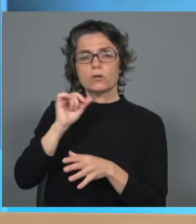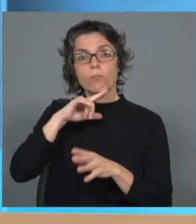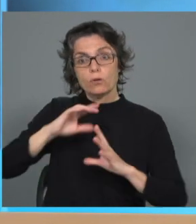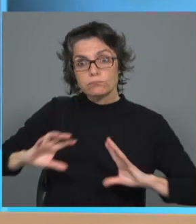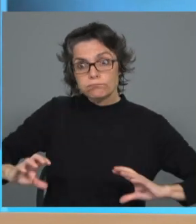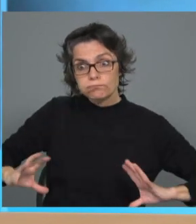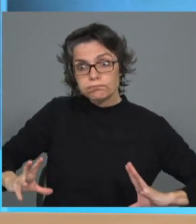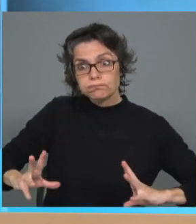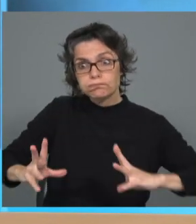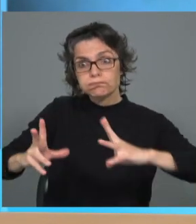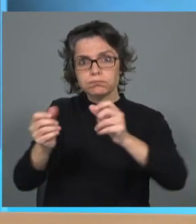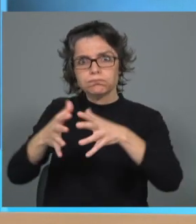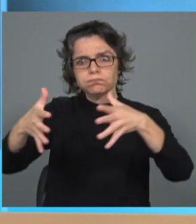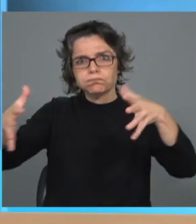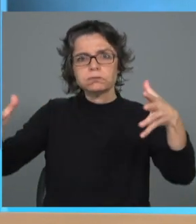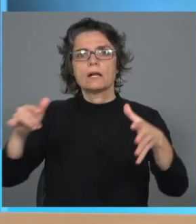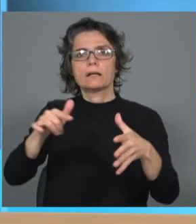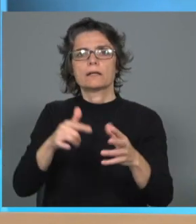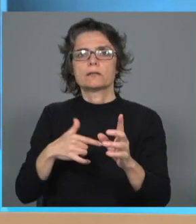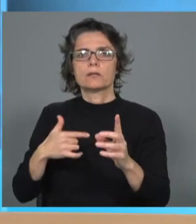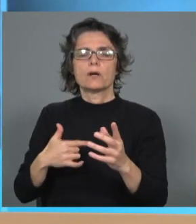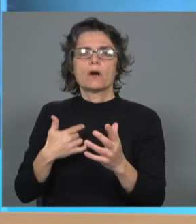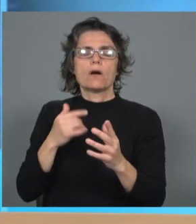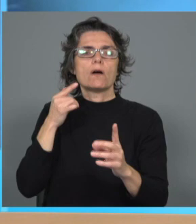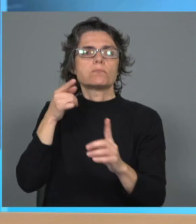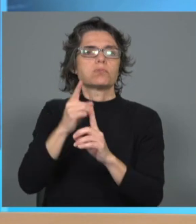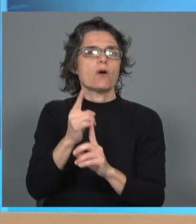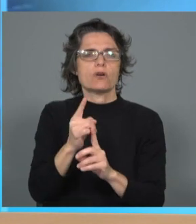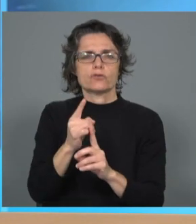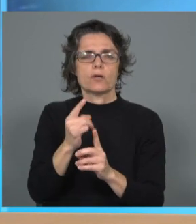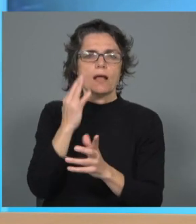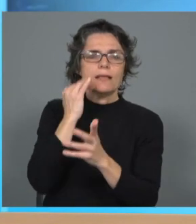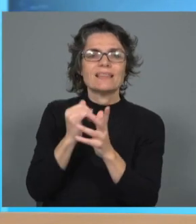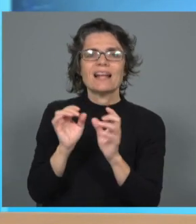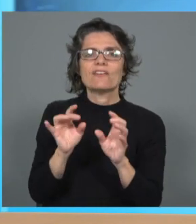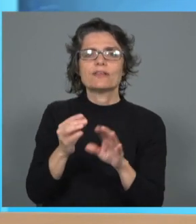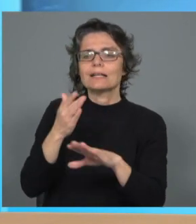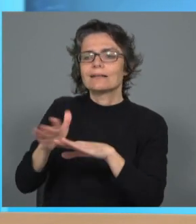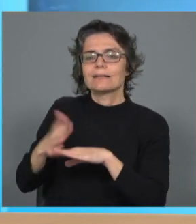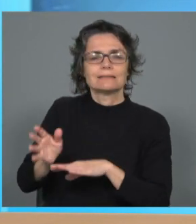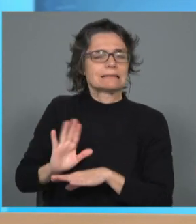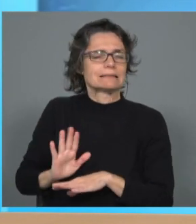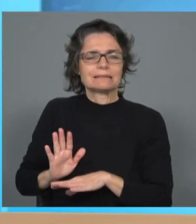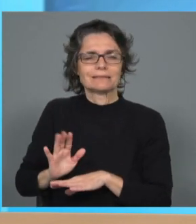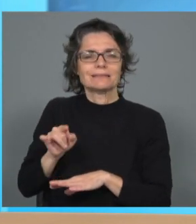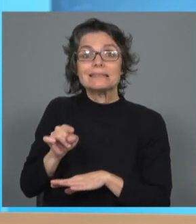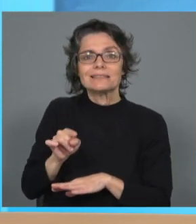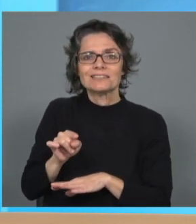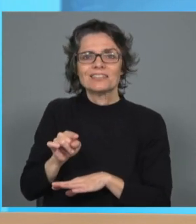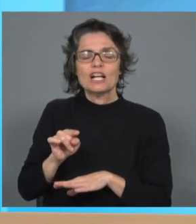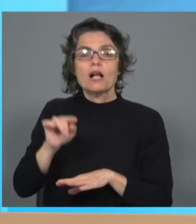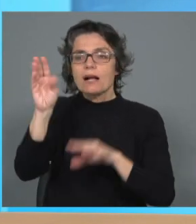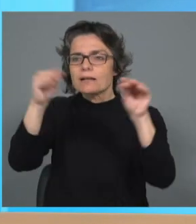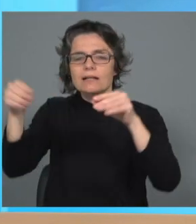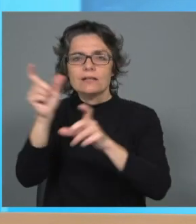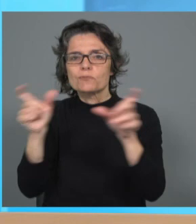crescendo. E também com o intuito de que ninguém fique à margem desta cruz, que ninguém fique à margem daquilo que a